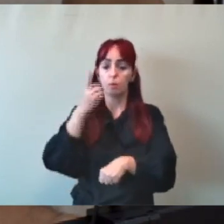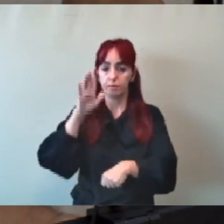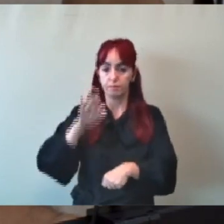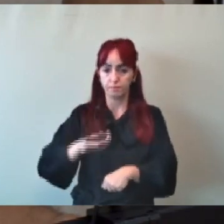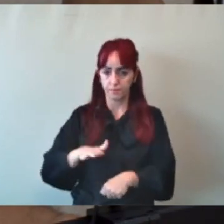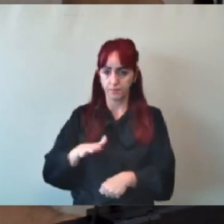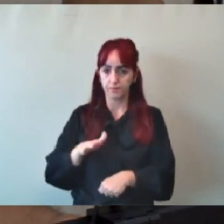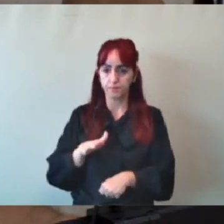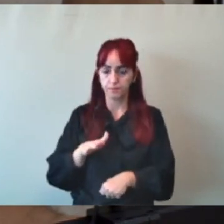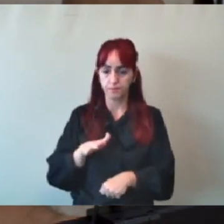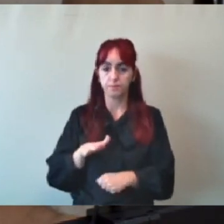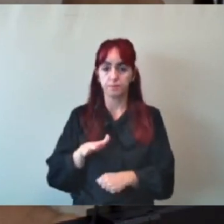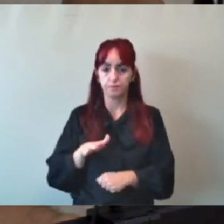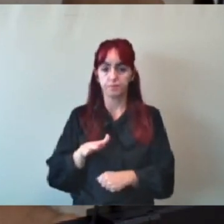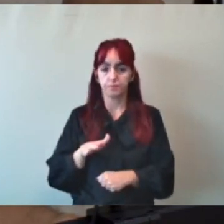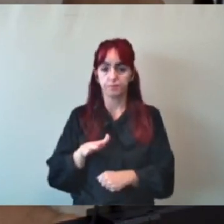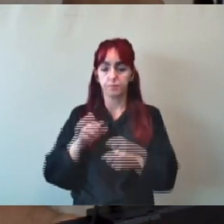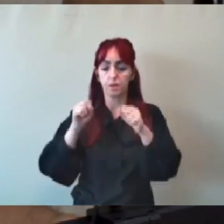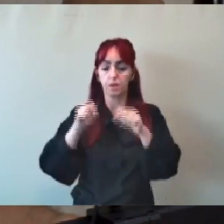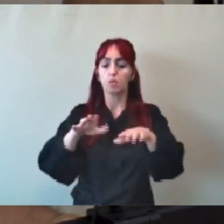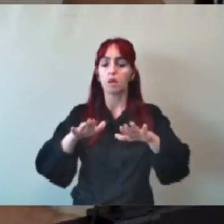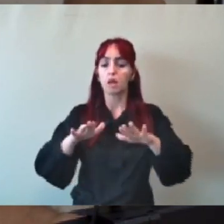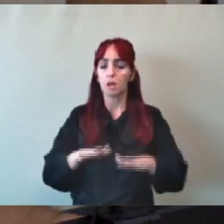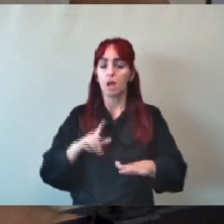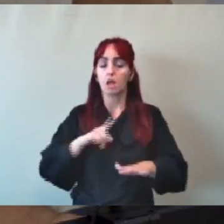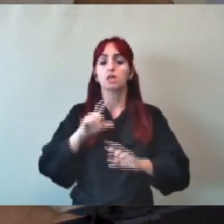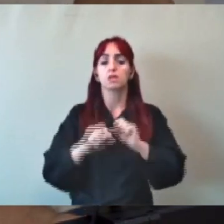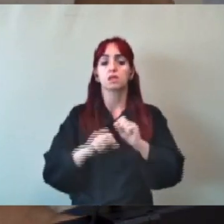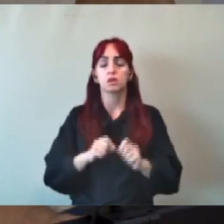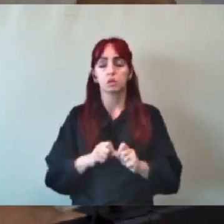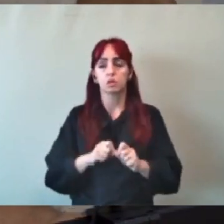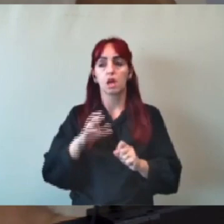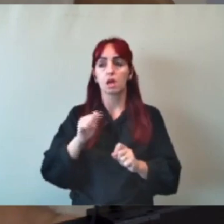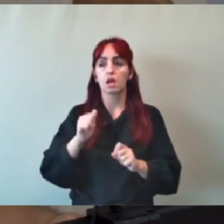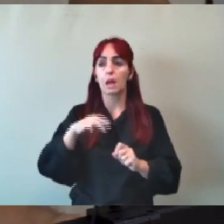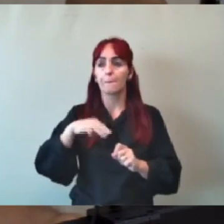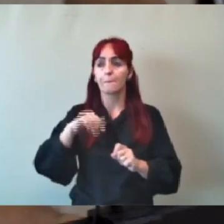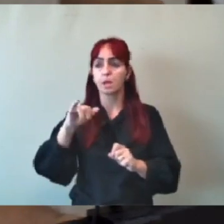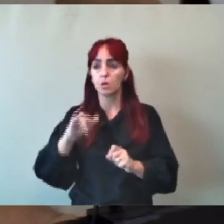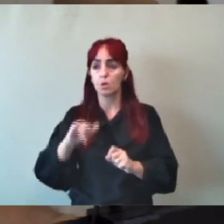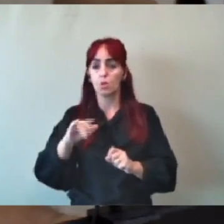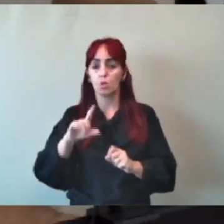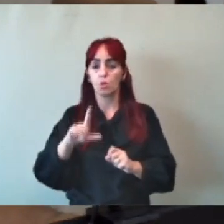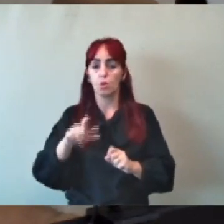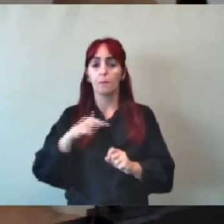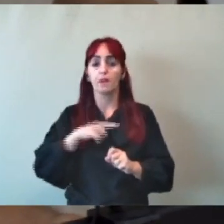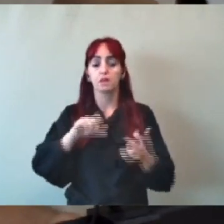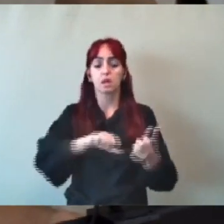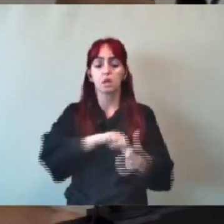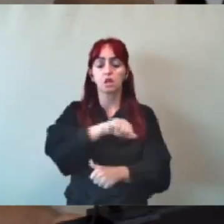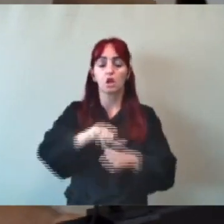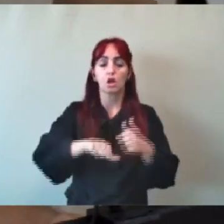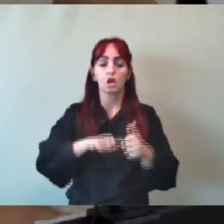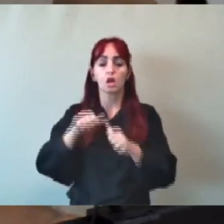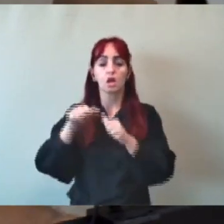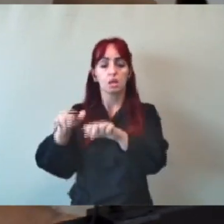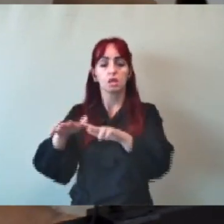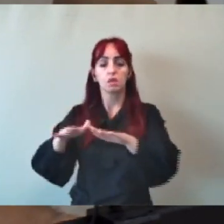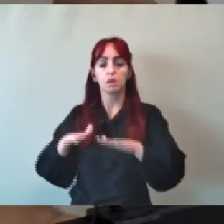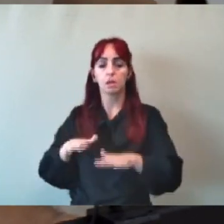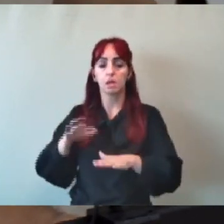O plenário, eles haviam colocado Camil Caran, mas nós estamos fazendo alteração para o Elverso Arantes, quando votarmos,